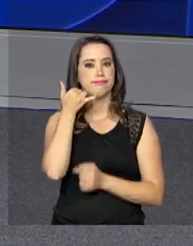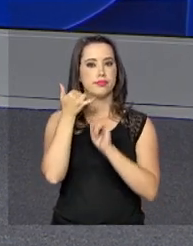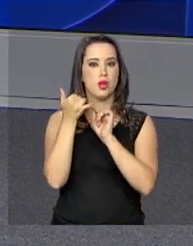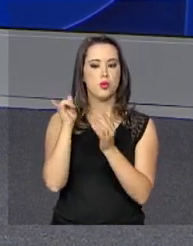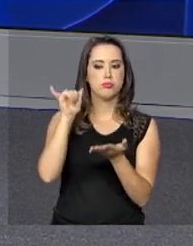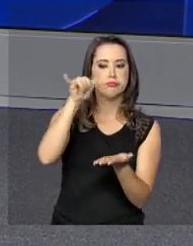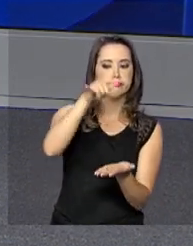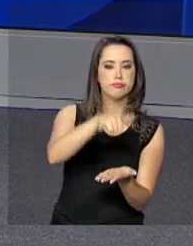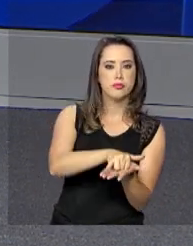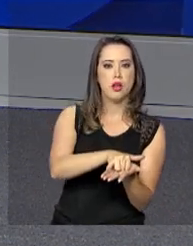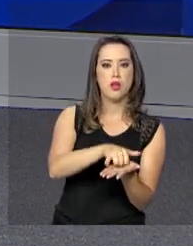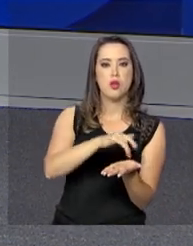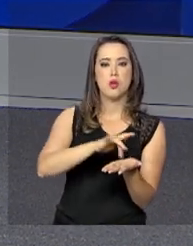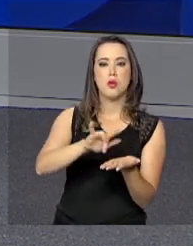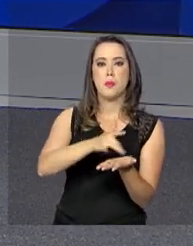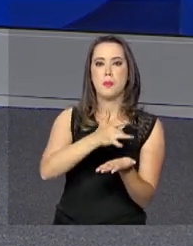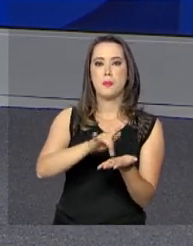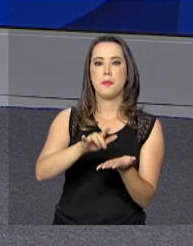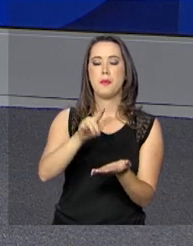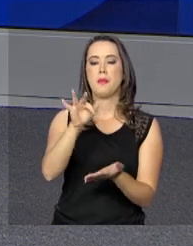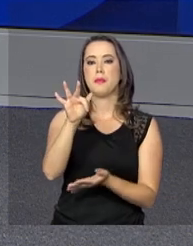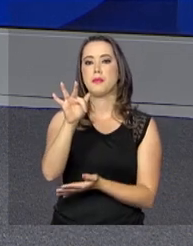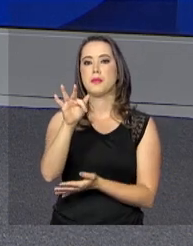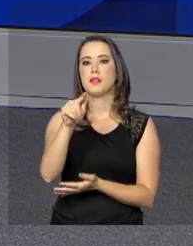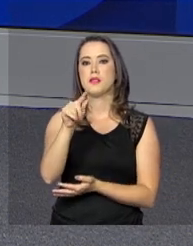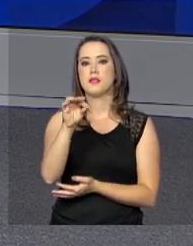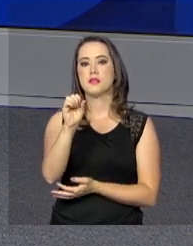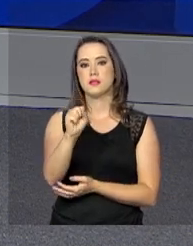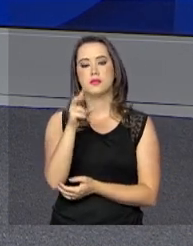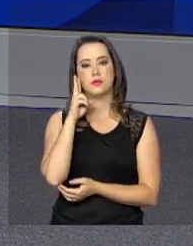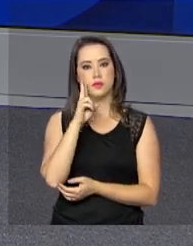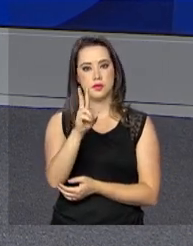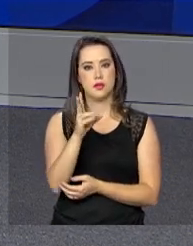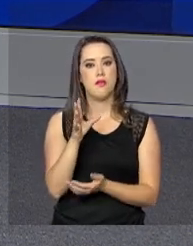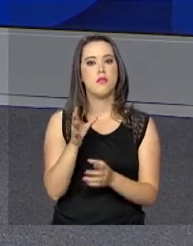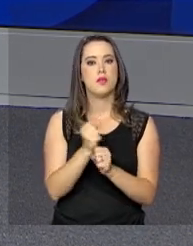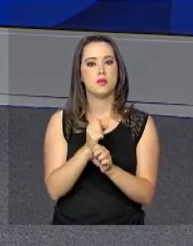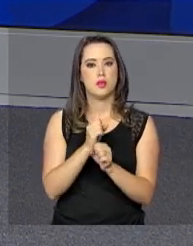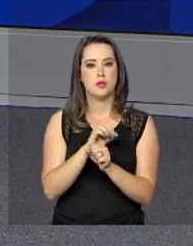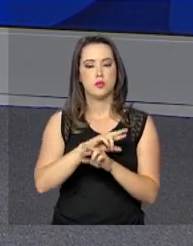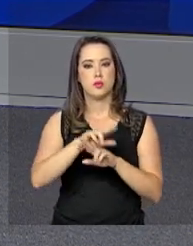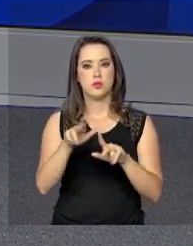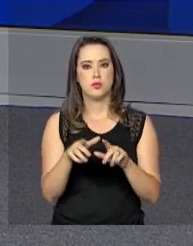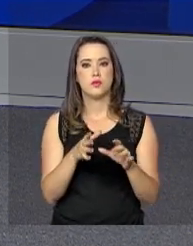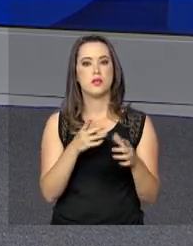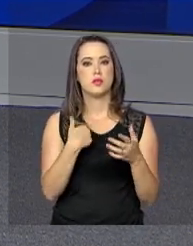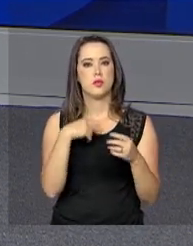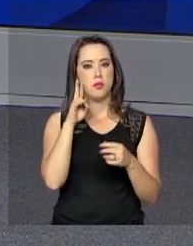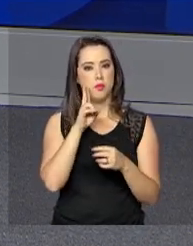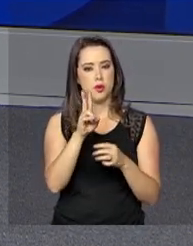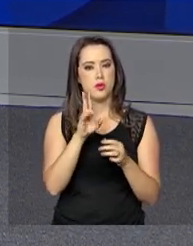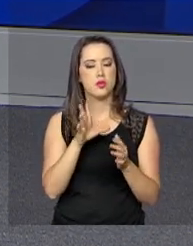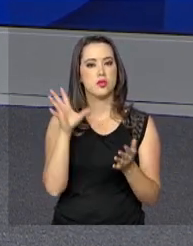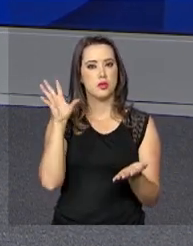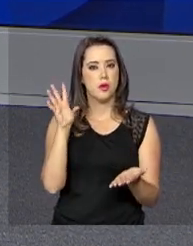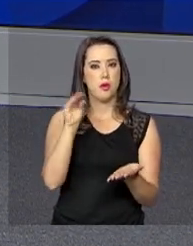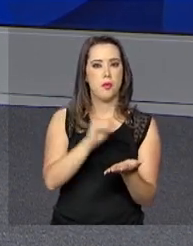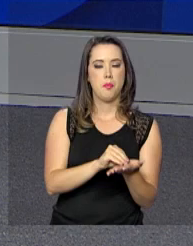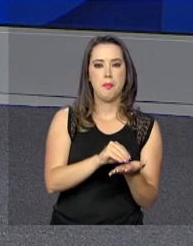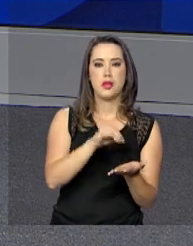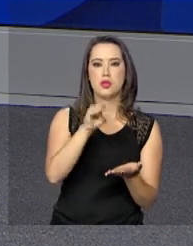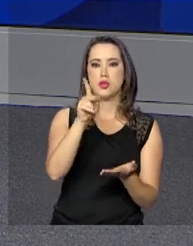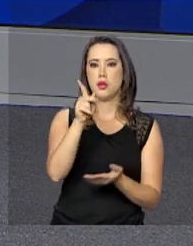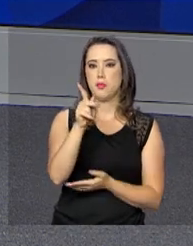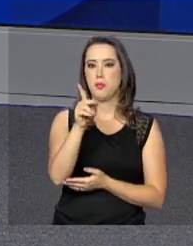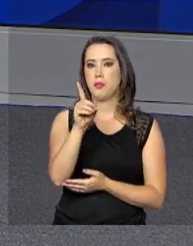gratuitamente o aplicativo fgts com ele você vê o saldo de todas as contas e pode até salvar os seus extratos em